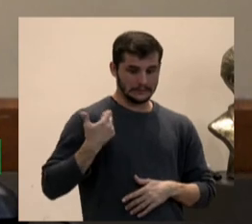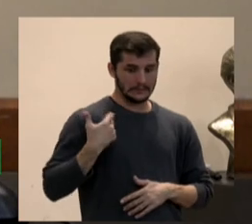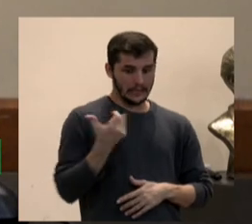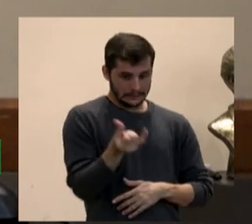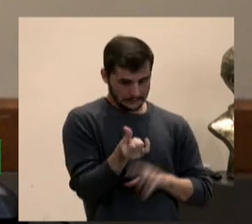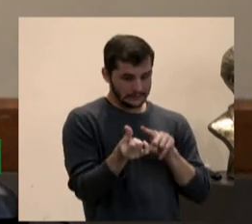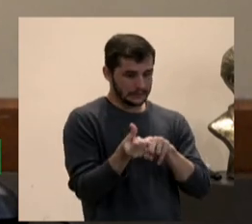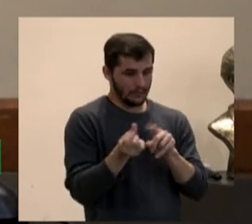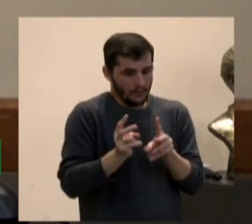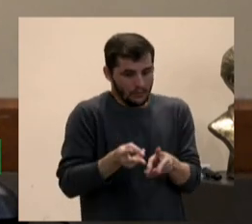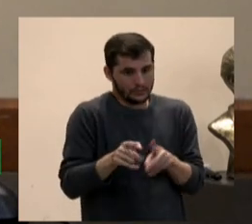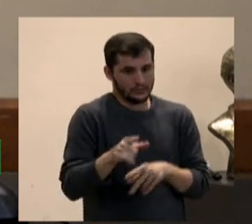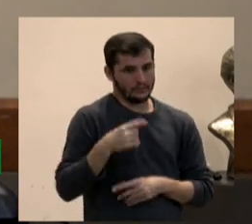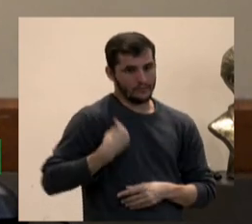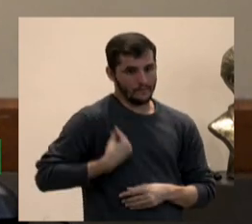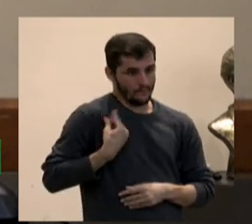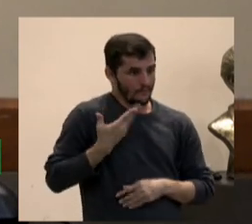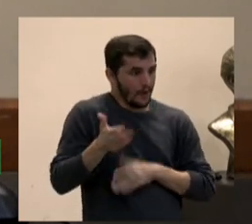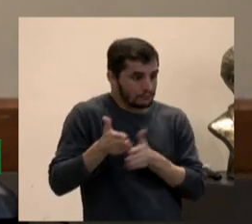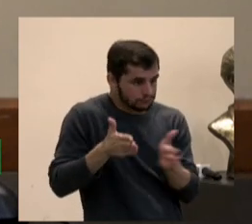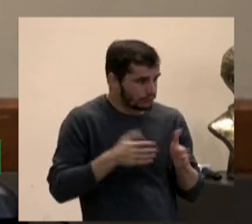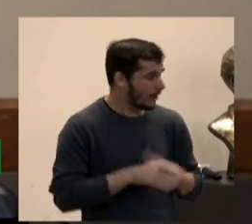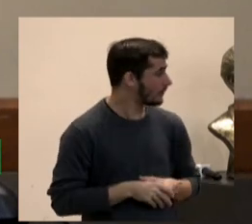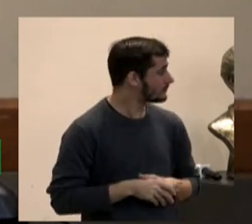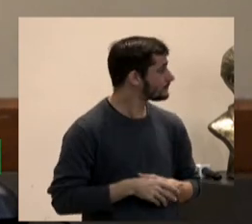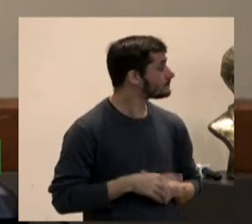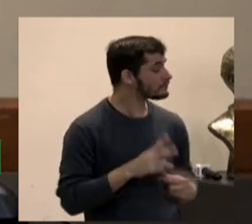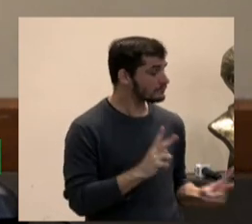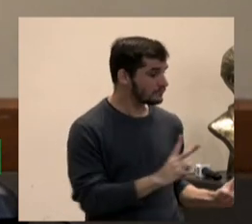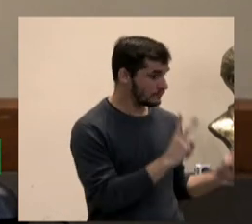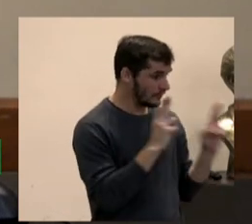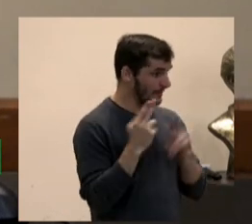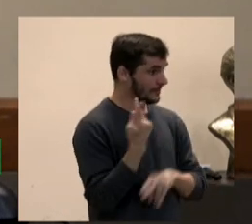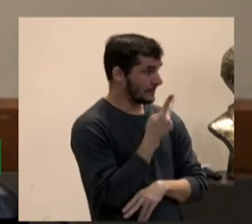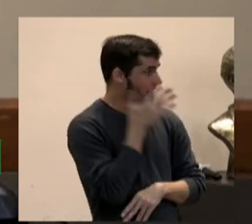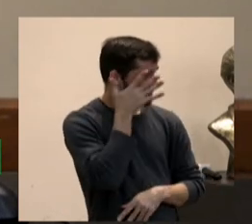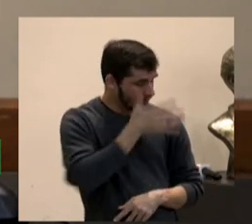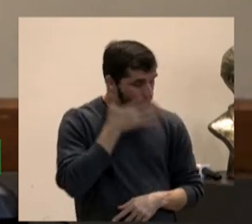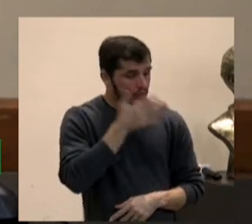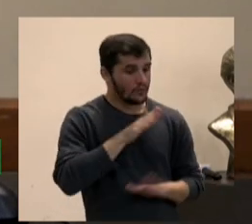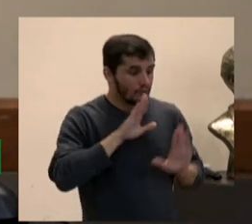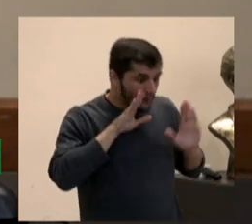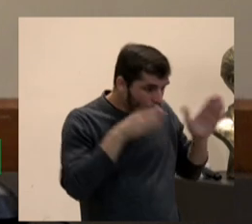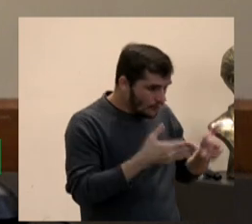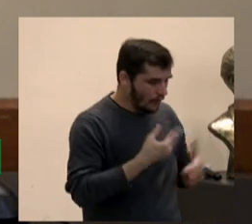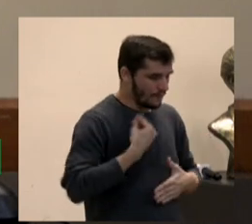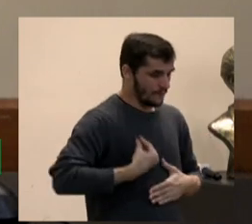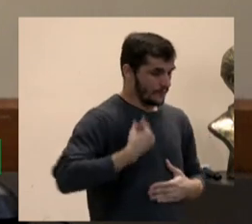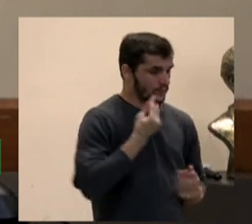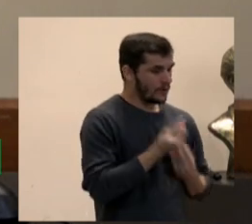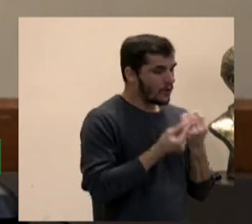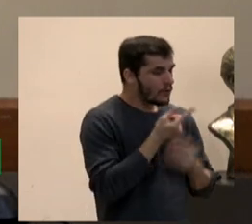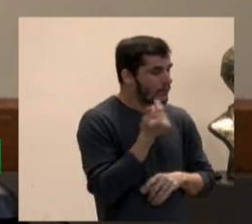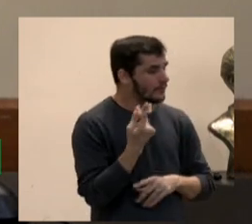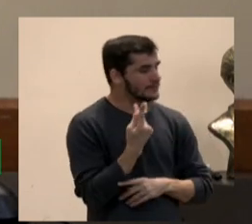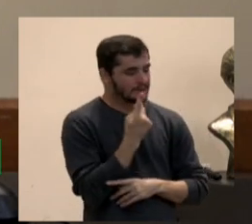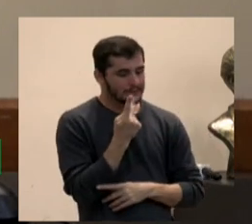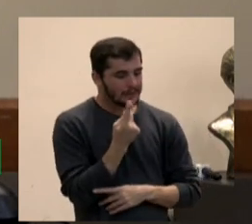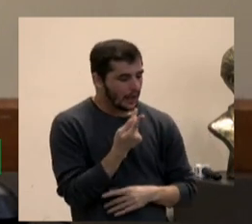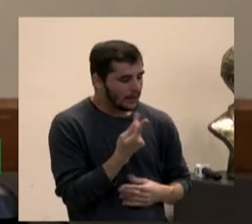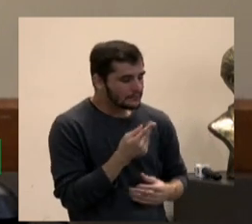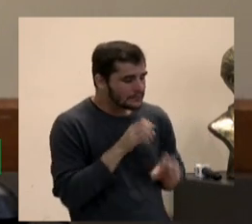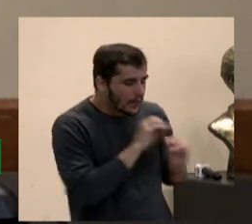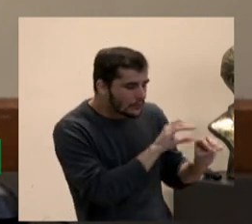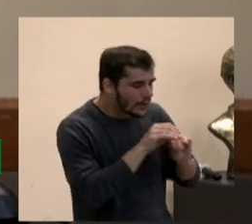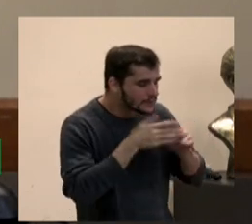fazer esse recorte aqui na minha fala, eu vou focalizar a minha análise na educação